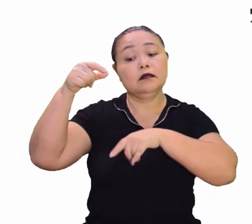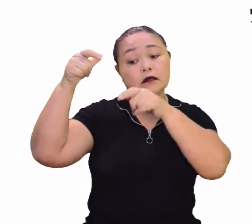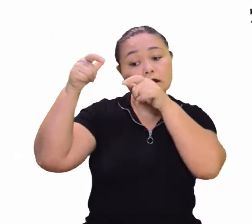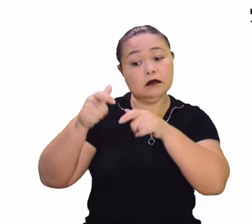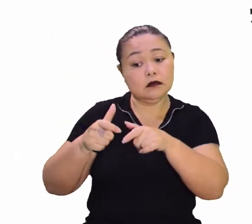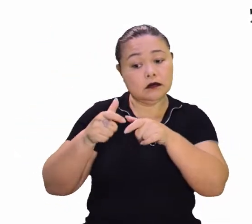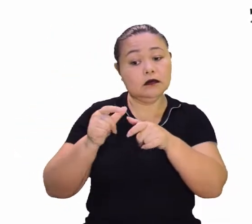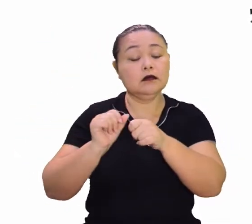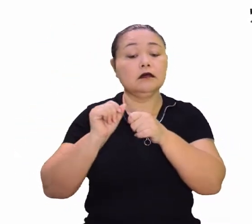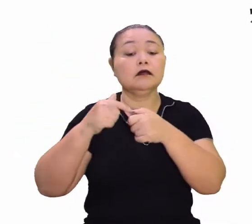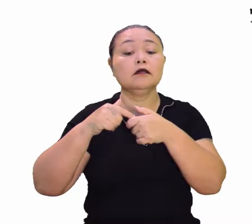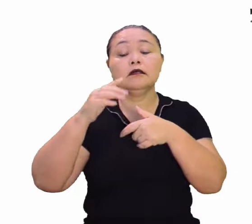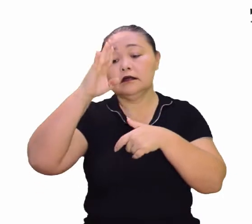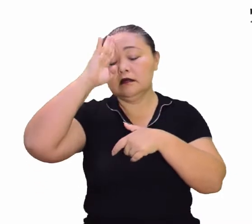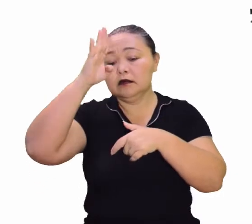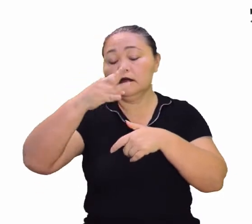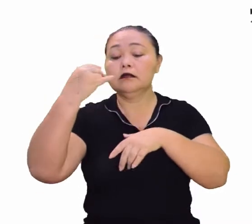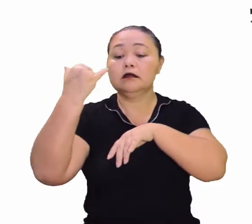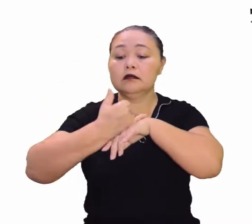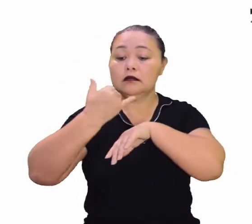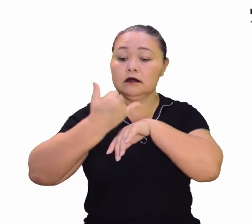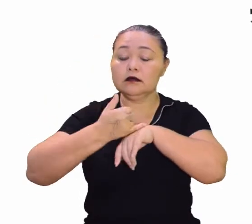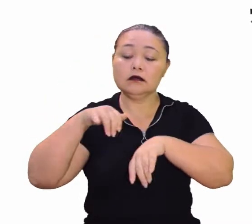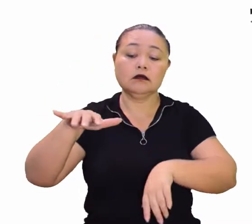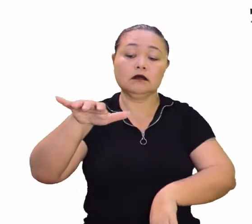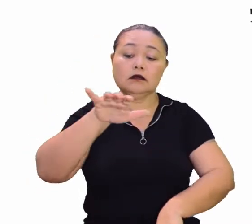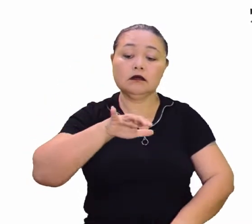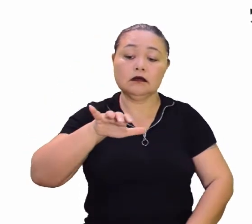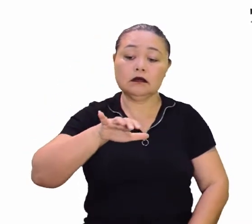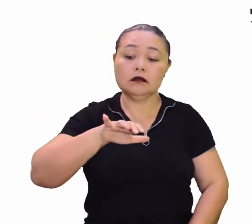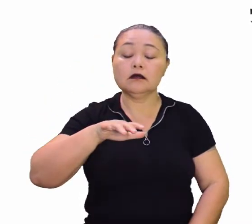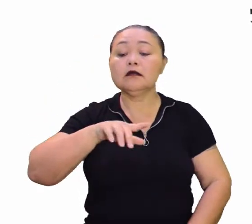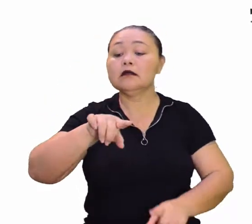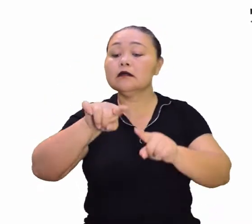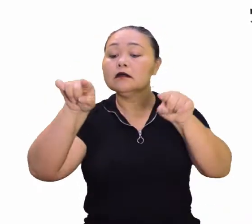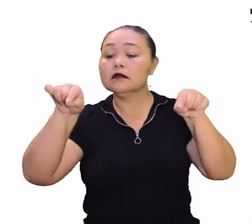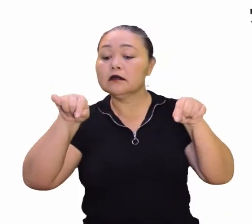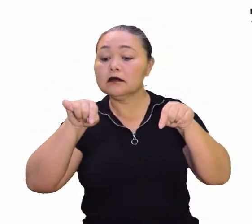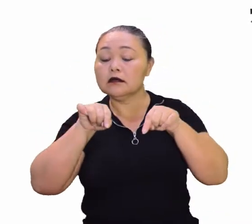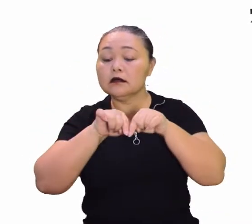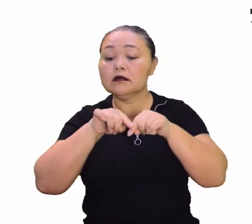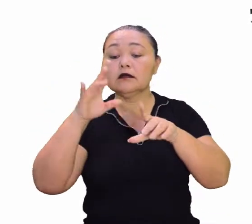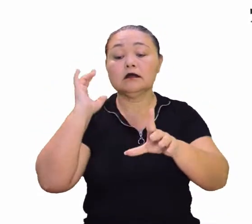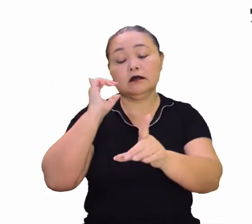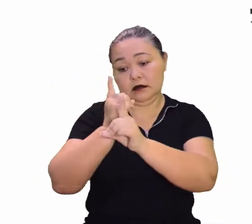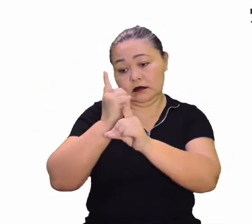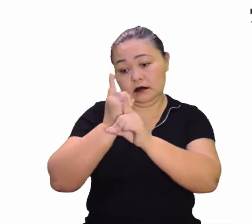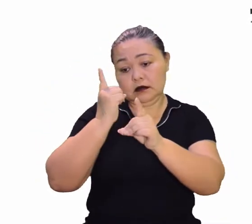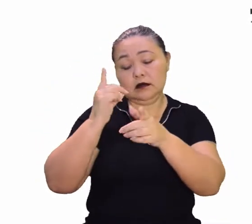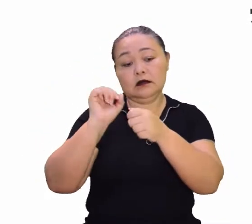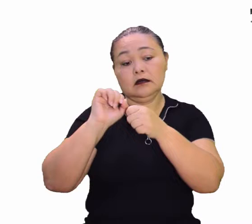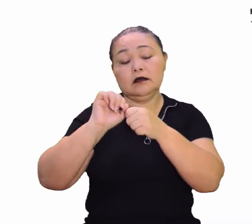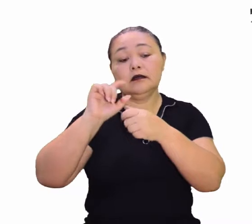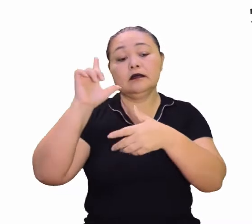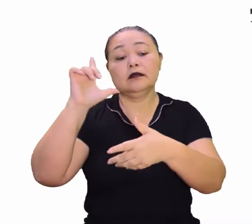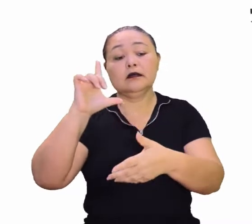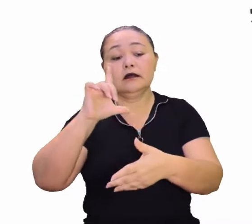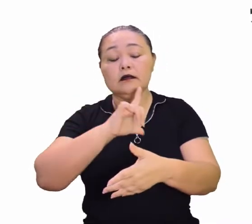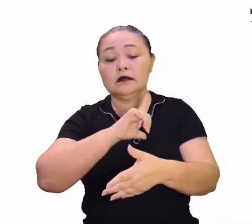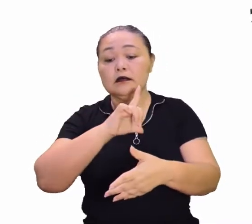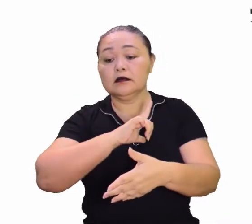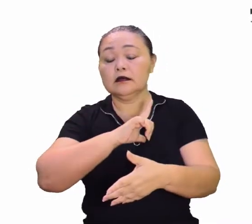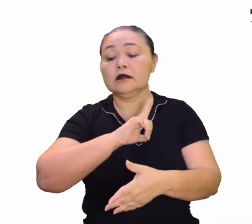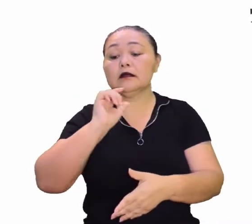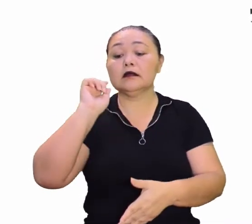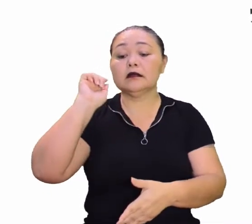localidade. Principalmente ferro na região ali do Grandes Lagos, a gente vai encontrar também. Falamos que